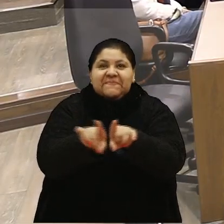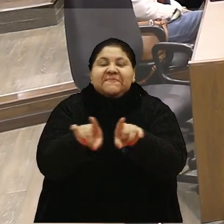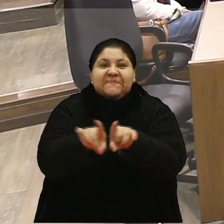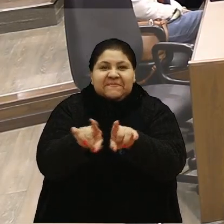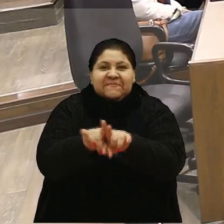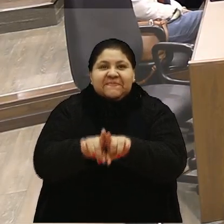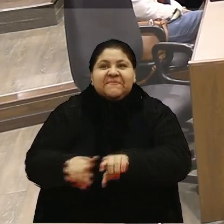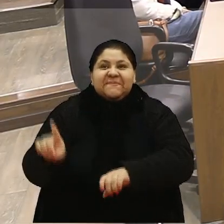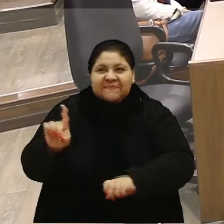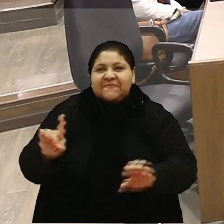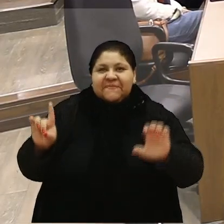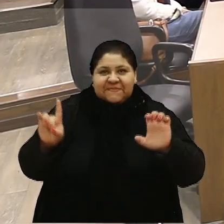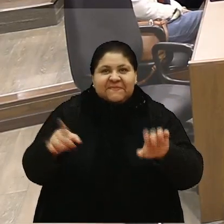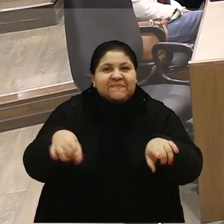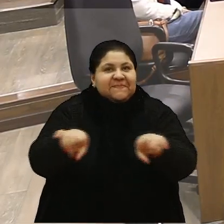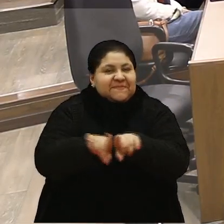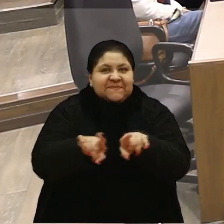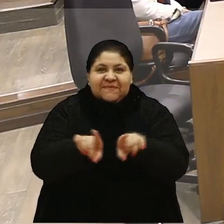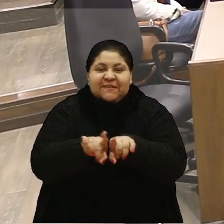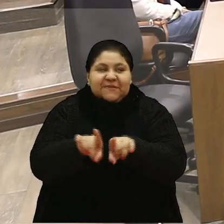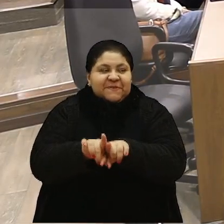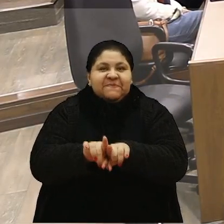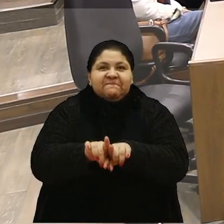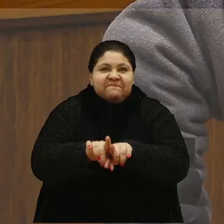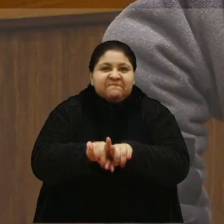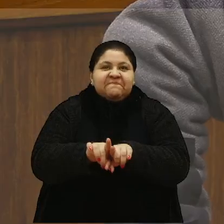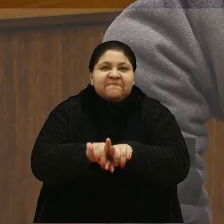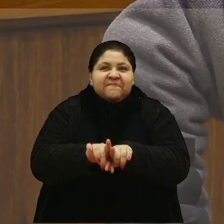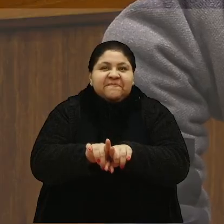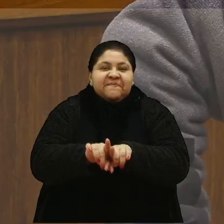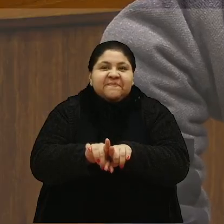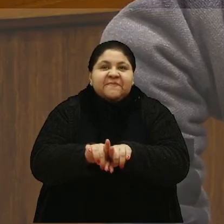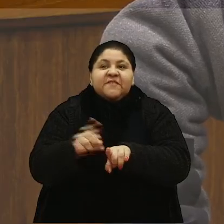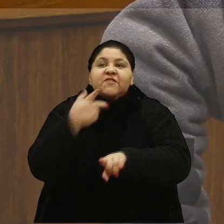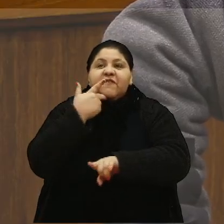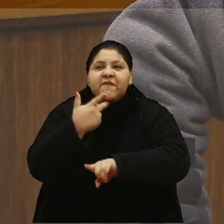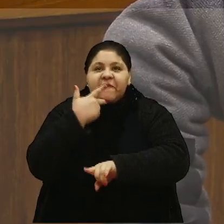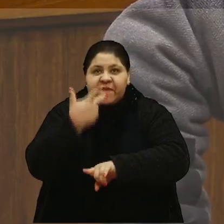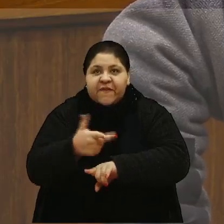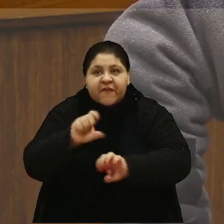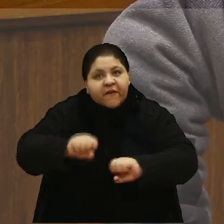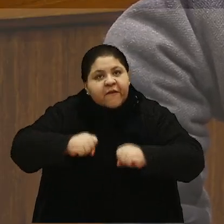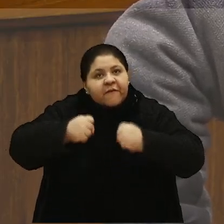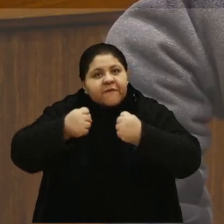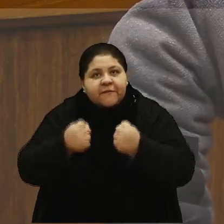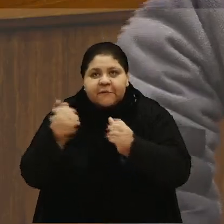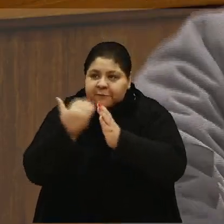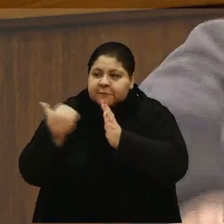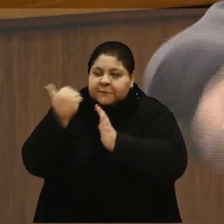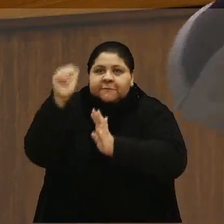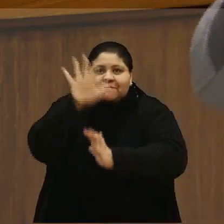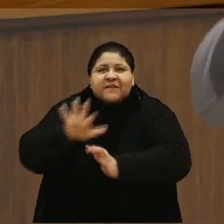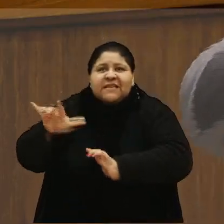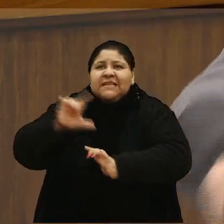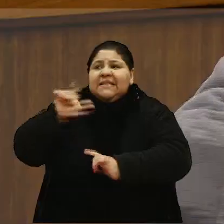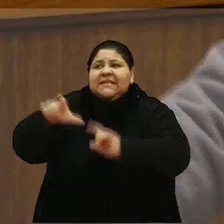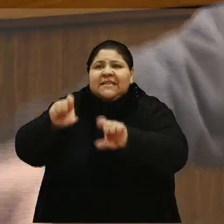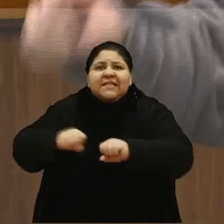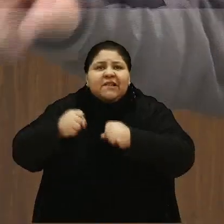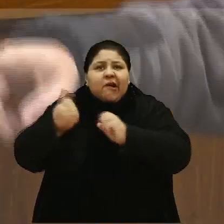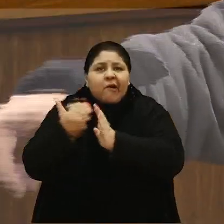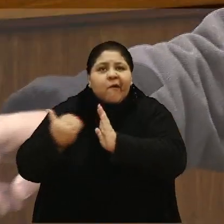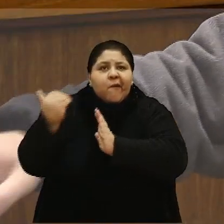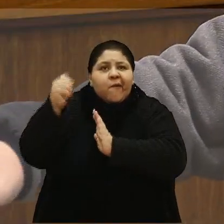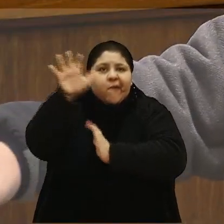direita. Nós, no nosso campo, somos, de forma uníssona, defensores da soberania nacional. E tem gente que defende a soberania